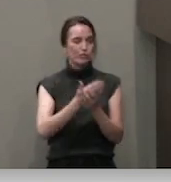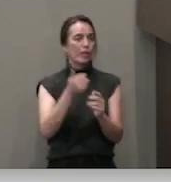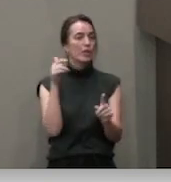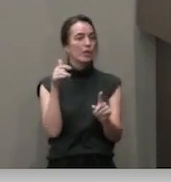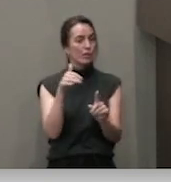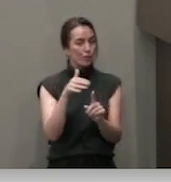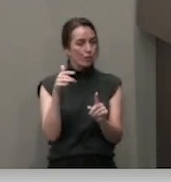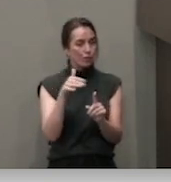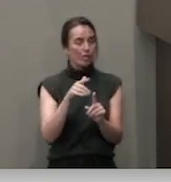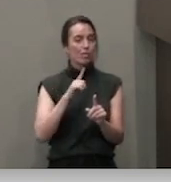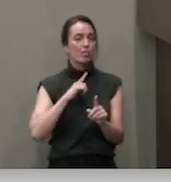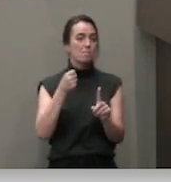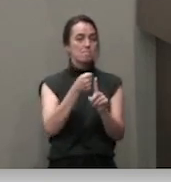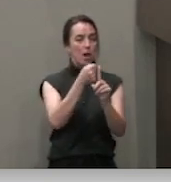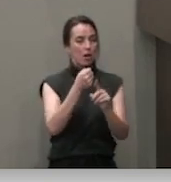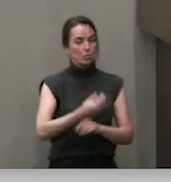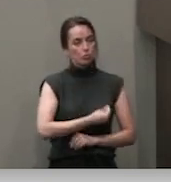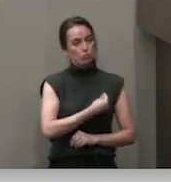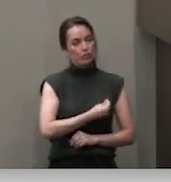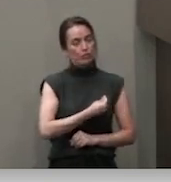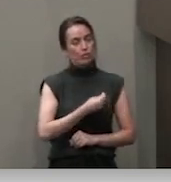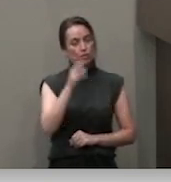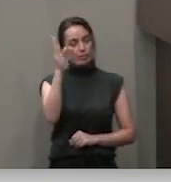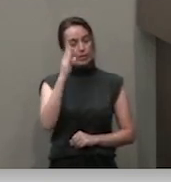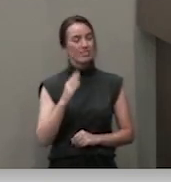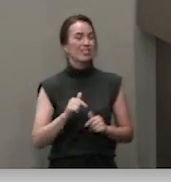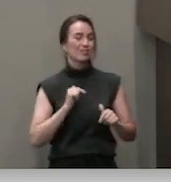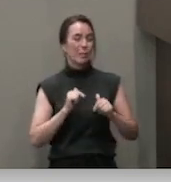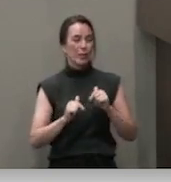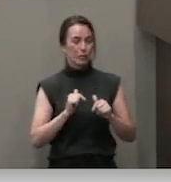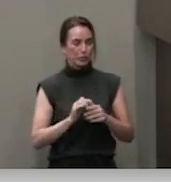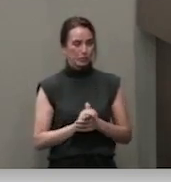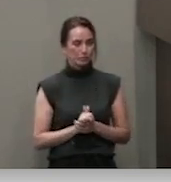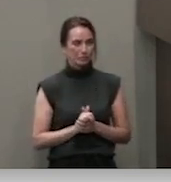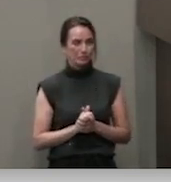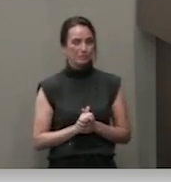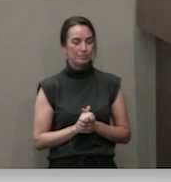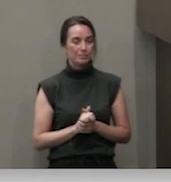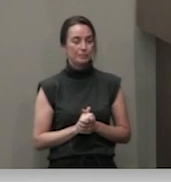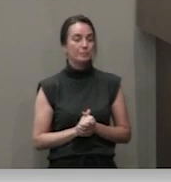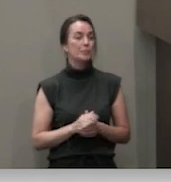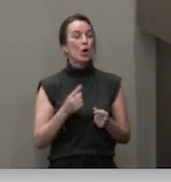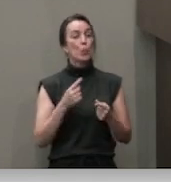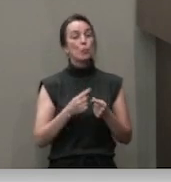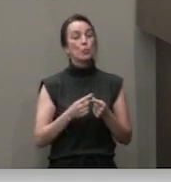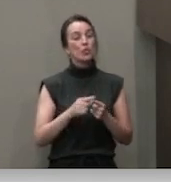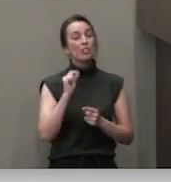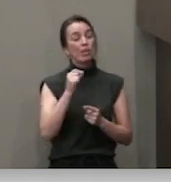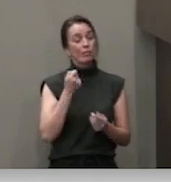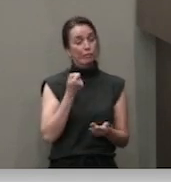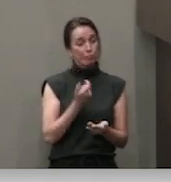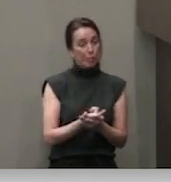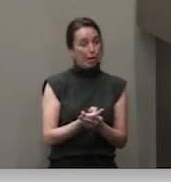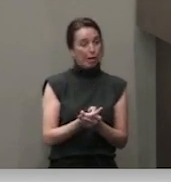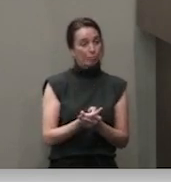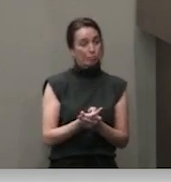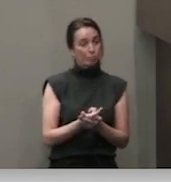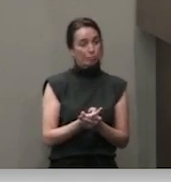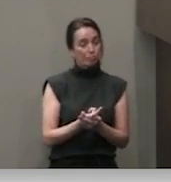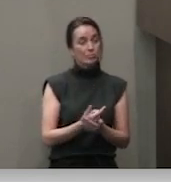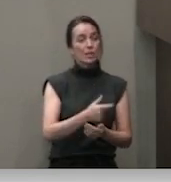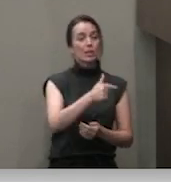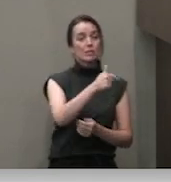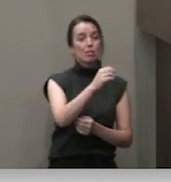do brasileiro trabalhador exatamente do brasileiro trabalhador Porque quem vai pagar a conta com certeza vai ser